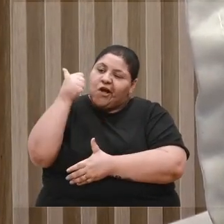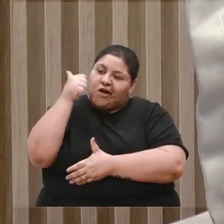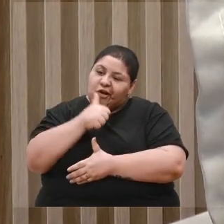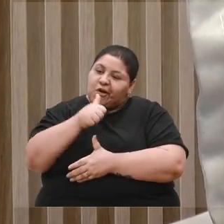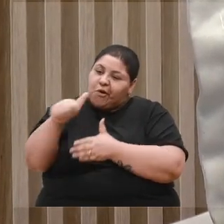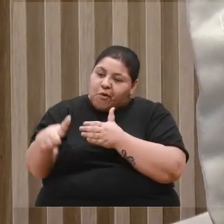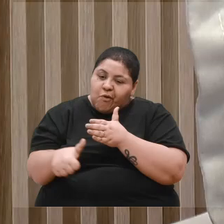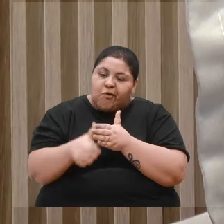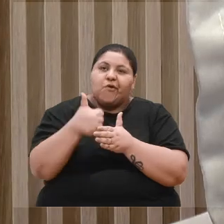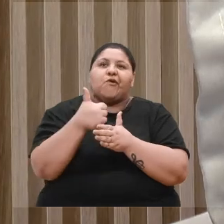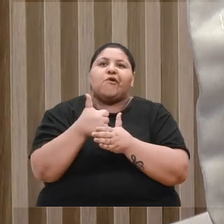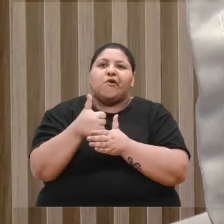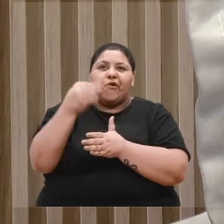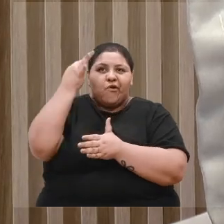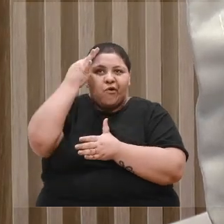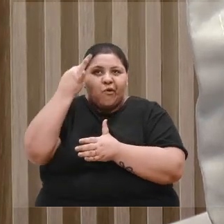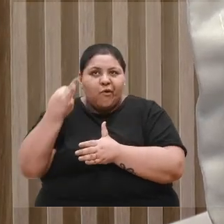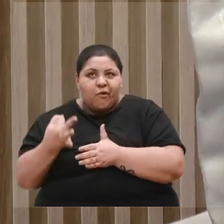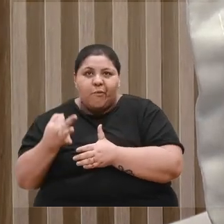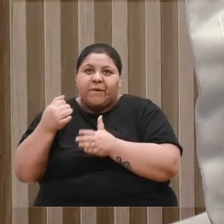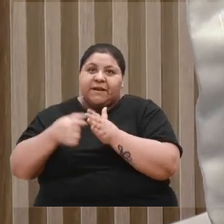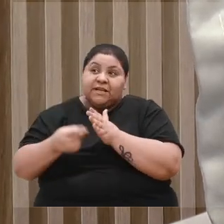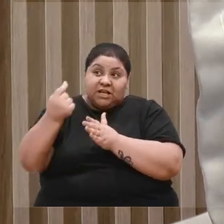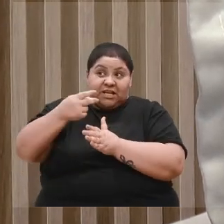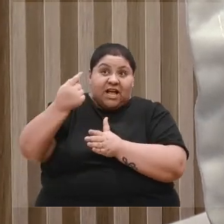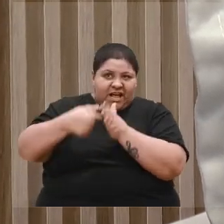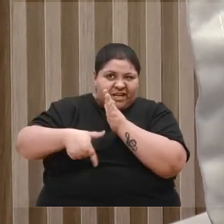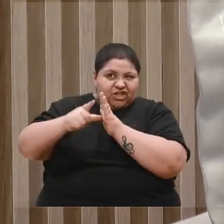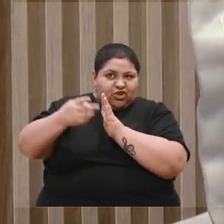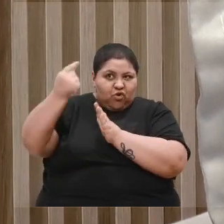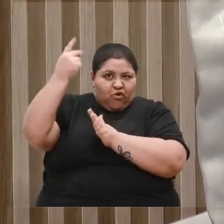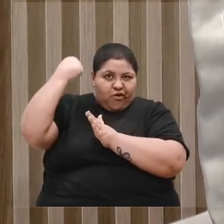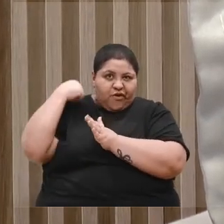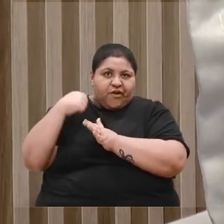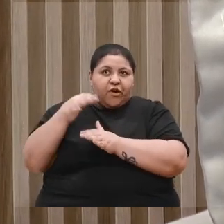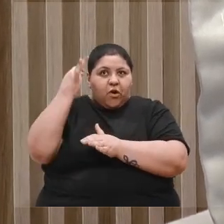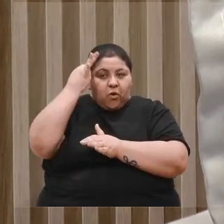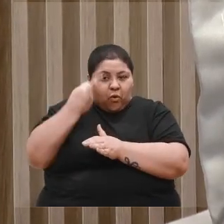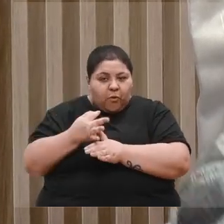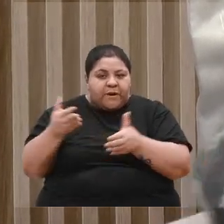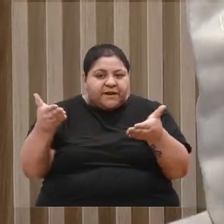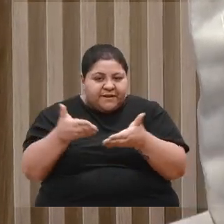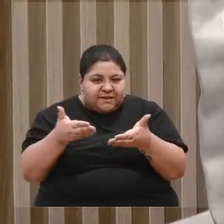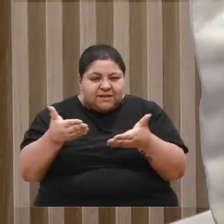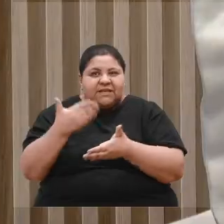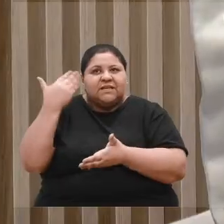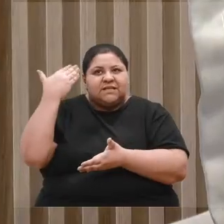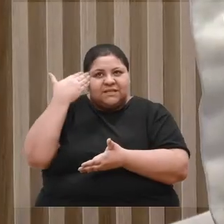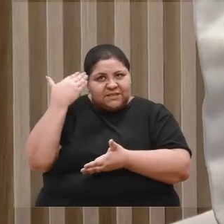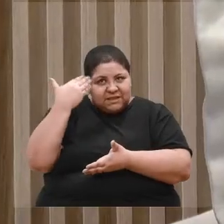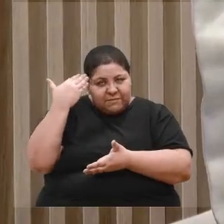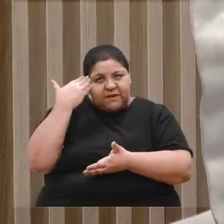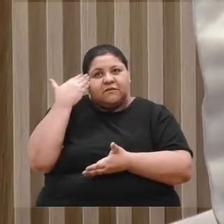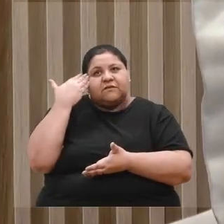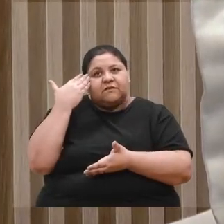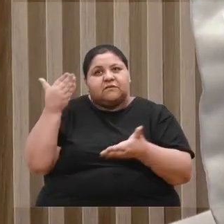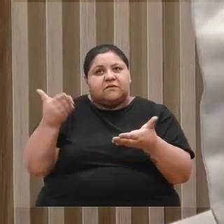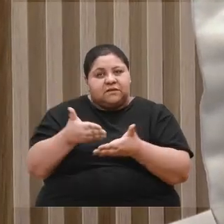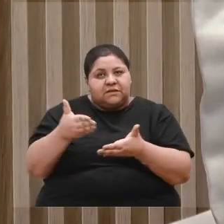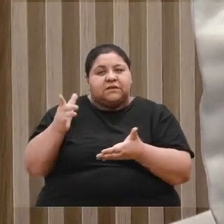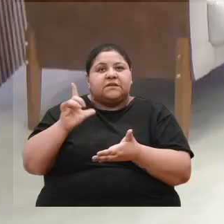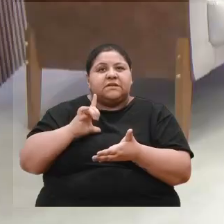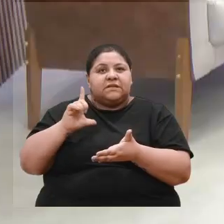mulheres andam melhor, entendendo as que nos antecederam, entendendo o presente, sabendo que muita coisa e por outras